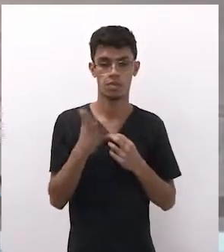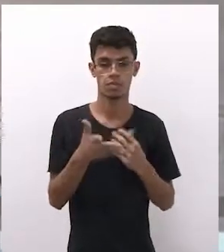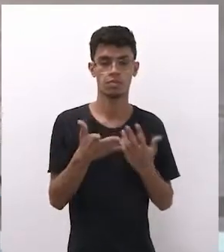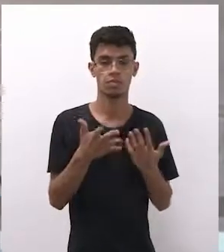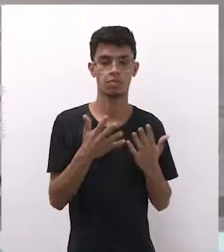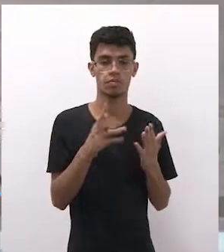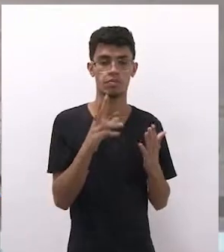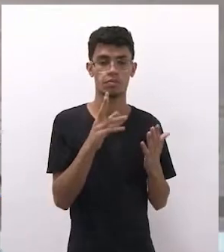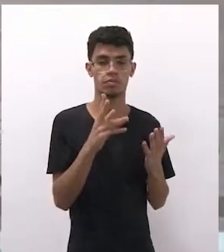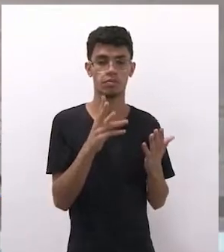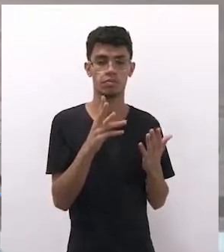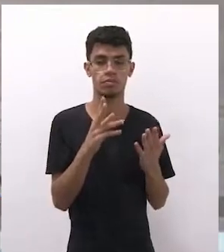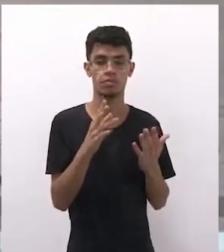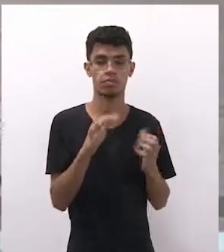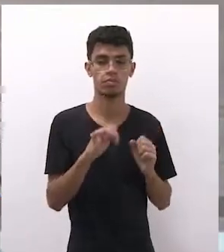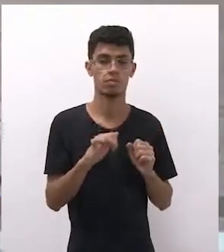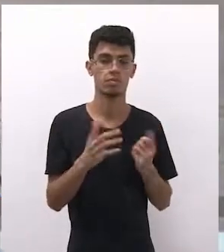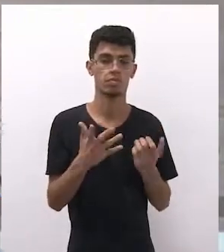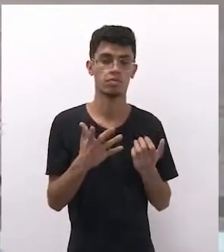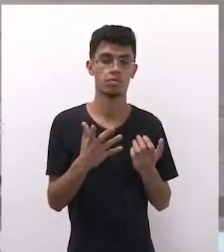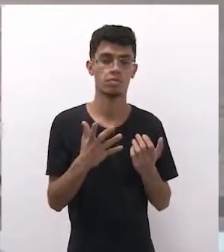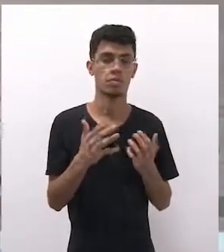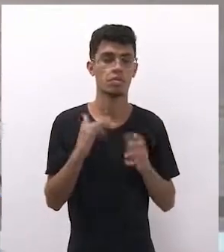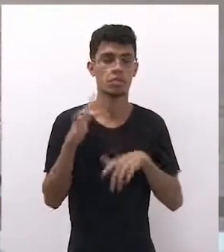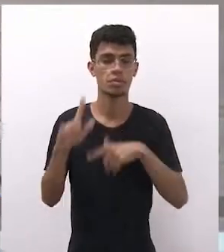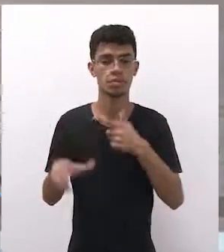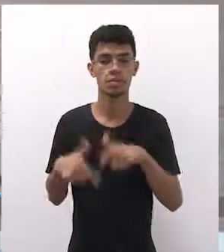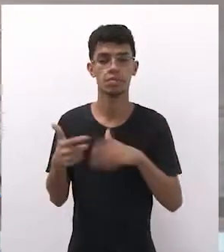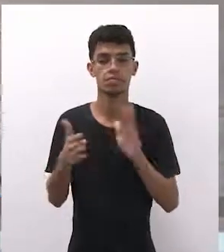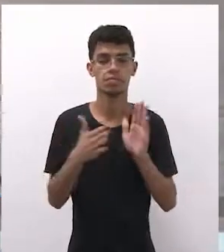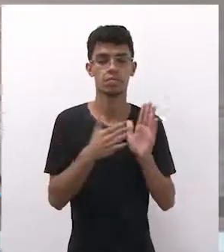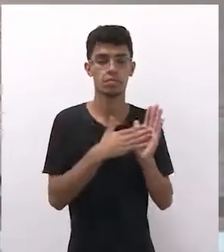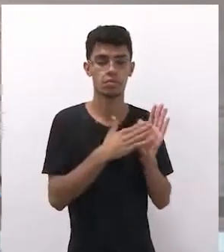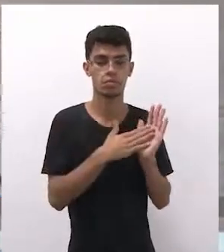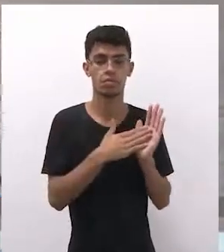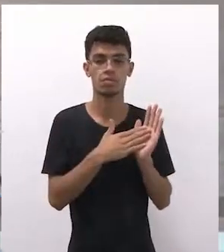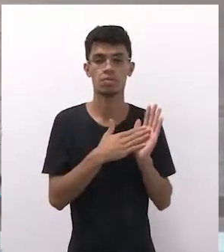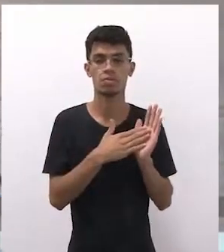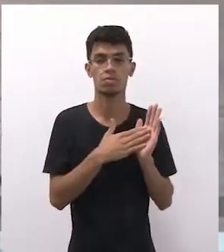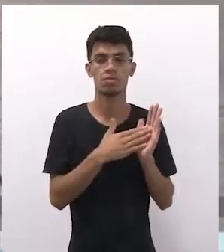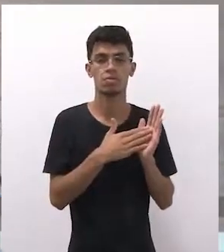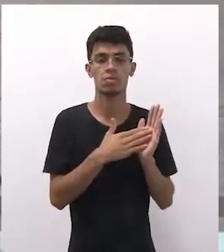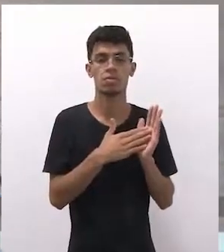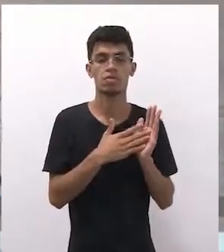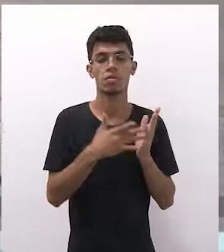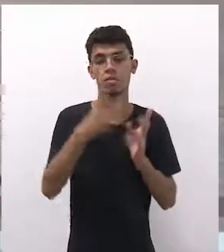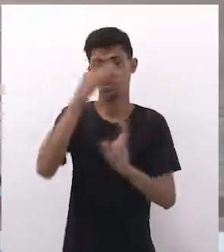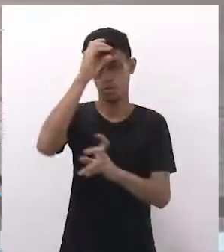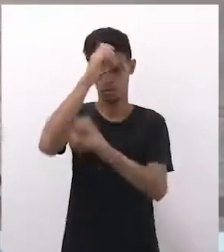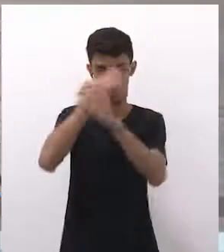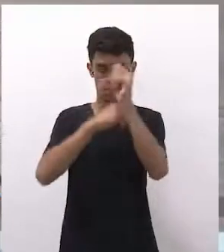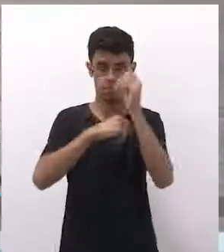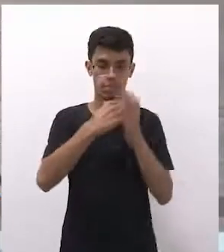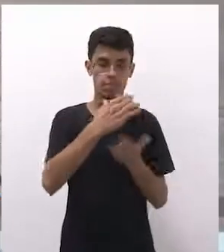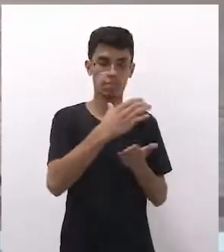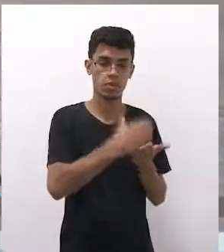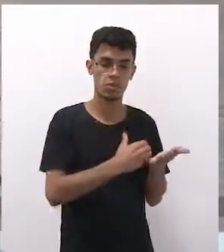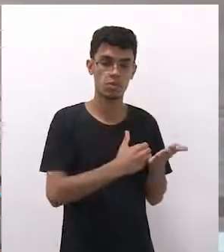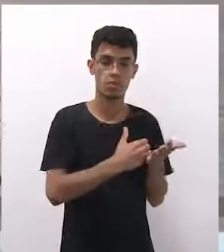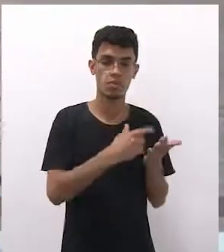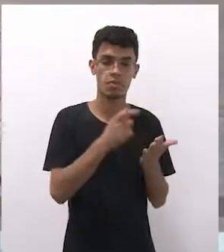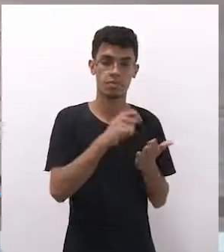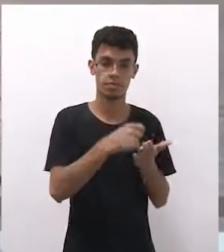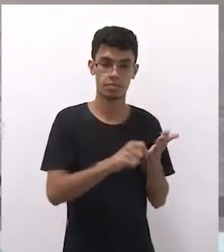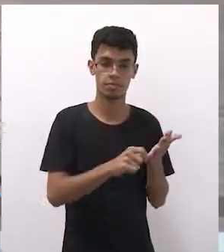que é essa tentativa de trabalhar com propostas de contratos de aprendizagem, como uma forma de